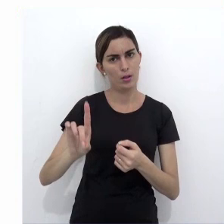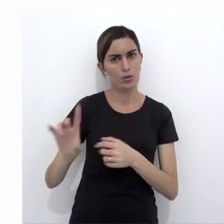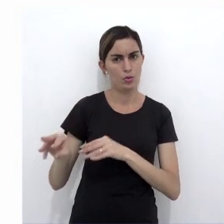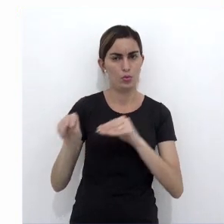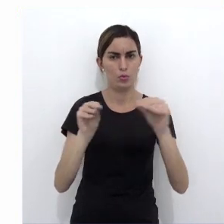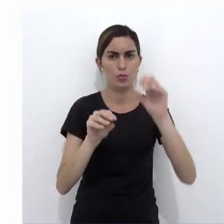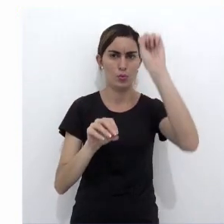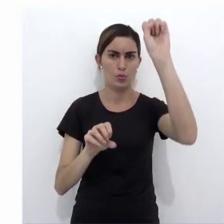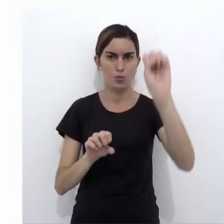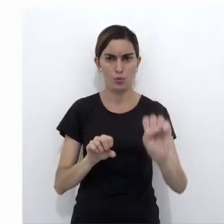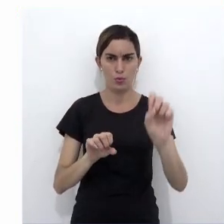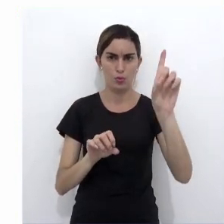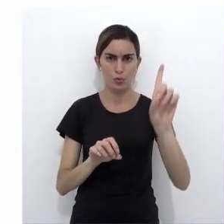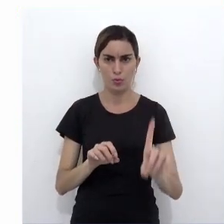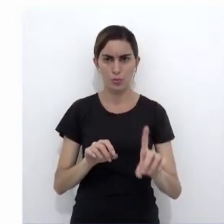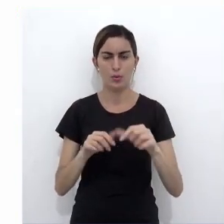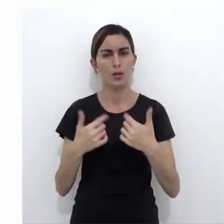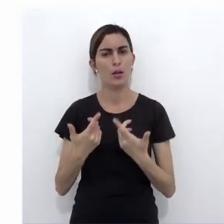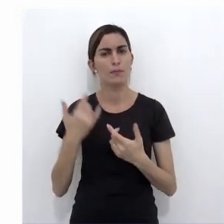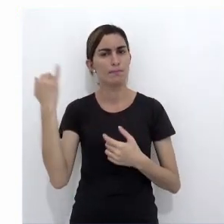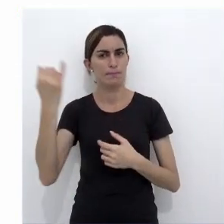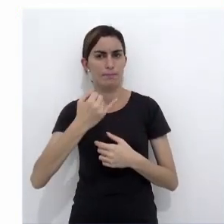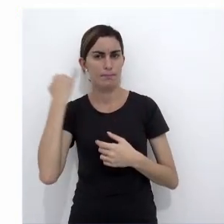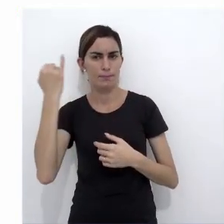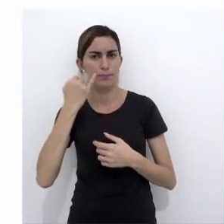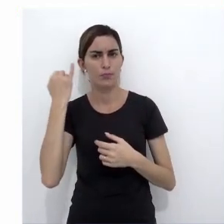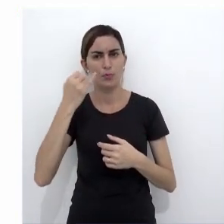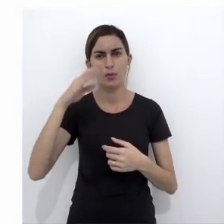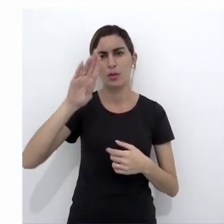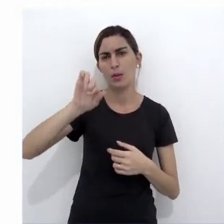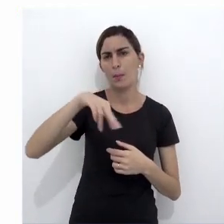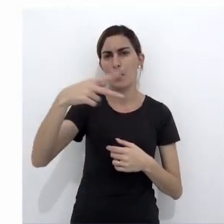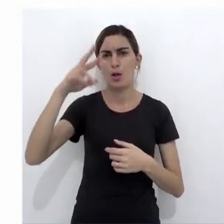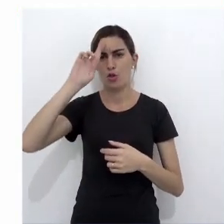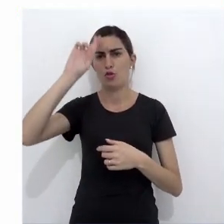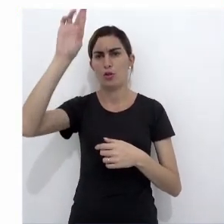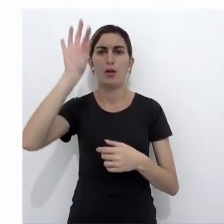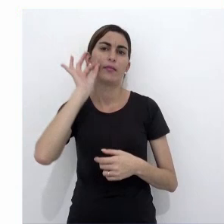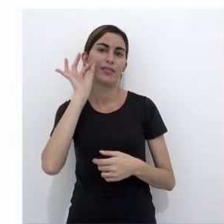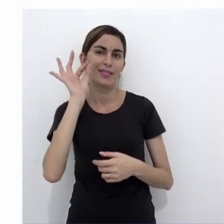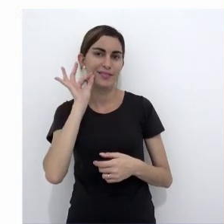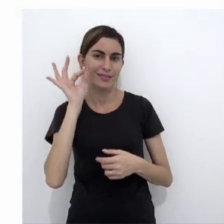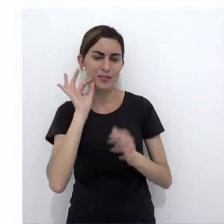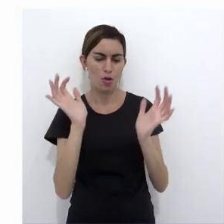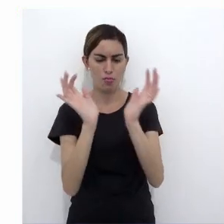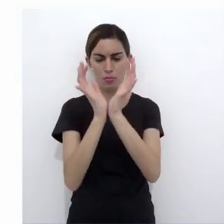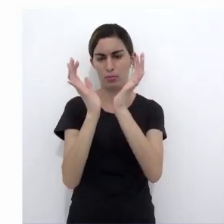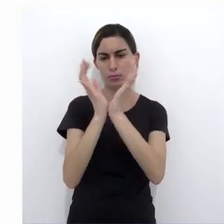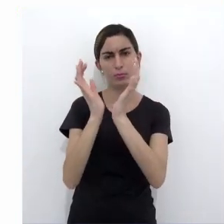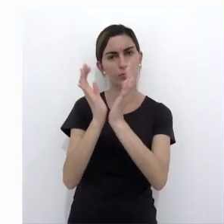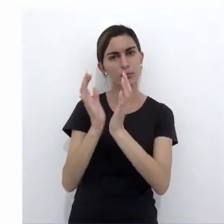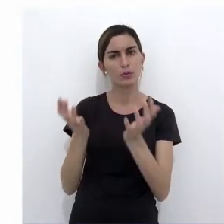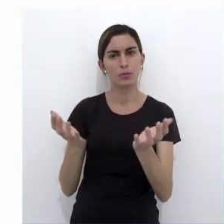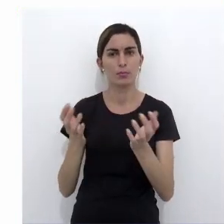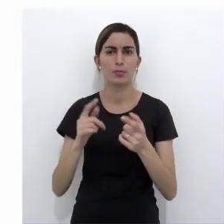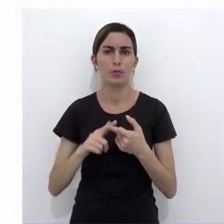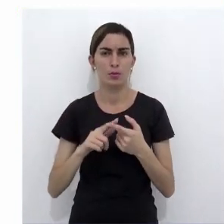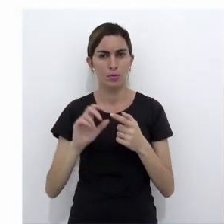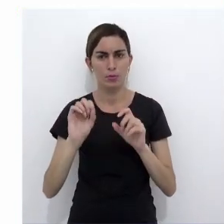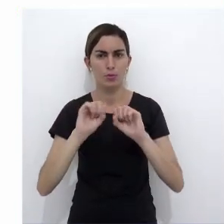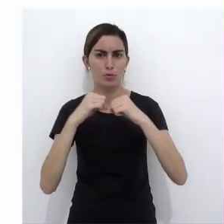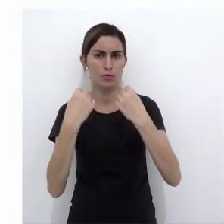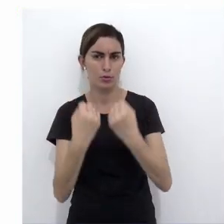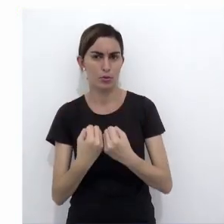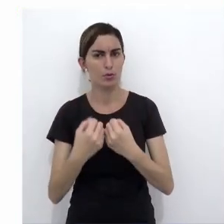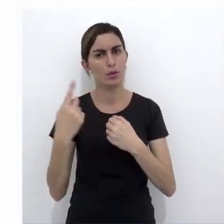Sudeste, ok? A importância dos barões de café, que era uma classe, não é, escravocrata, uma classe socialmente